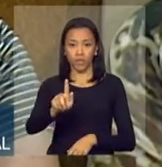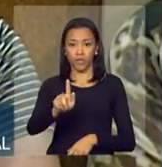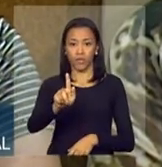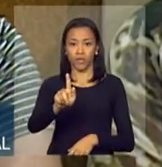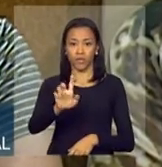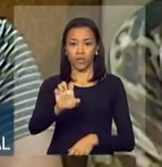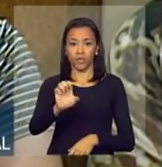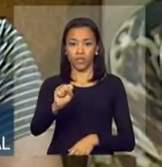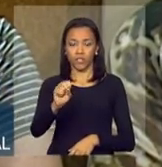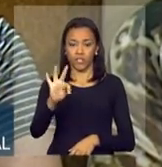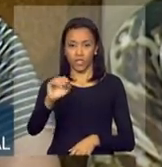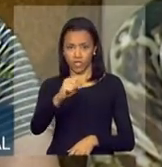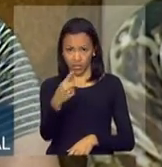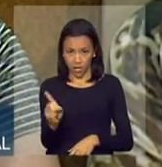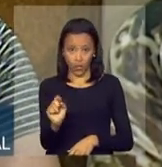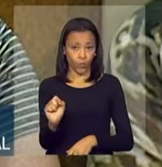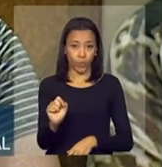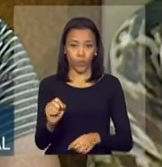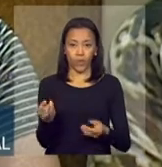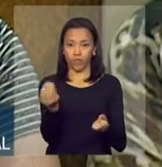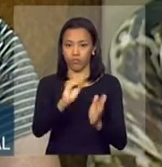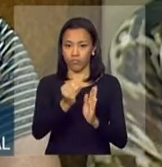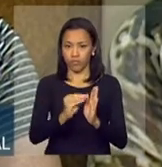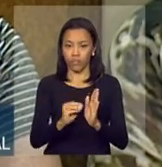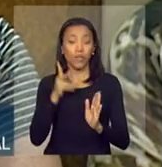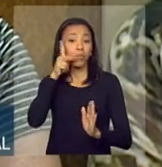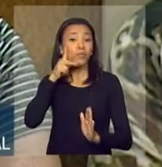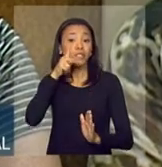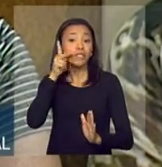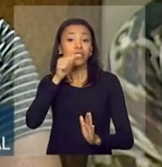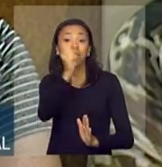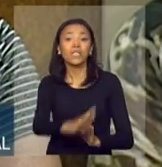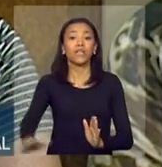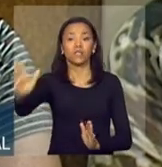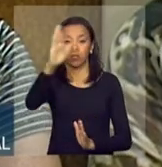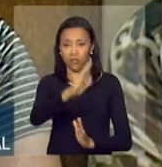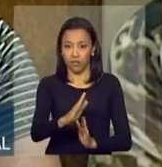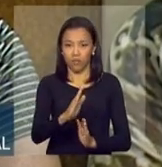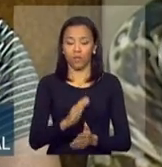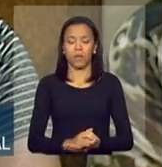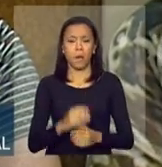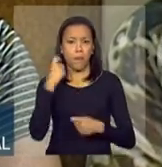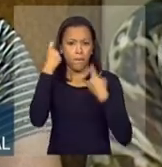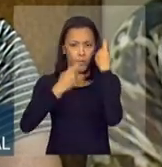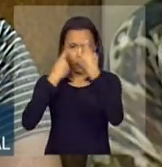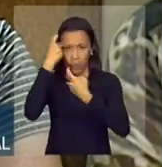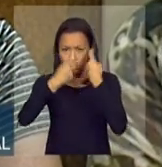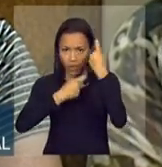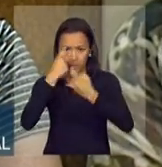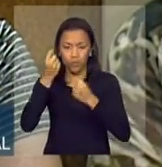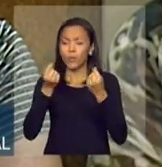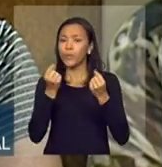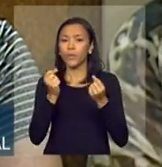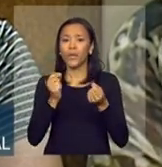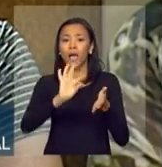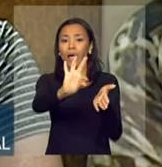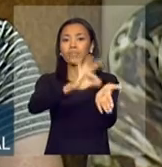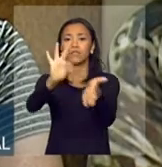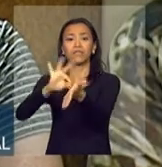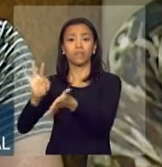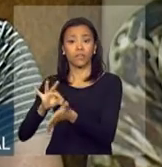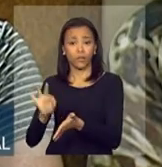do Plano Nacional de SAM, da Política Nacional de SAM. Preocupação em relação ao cadastramento